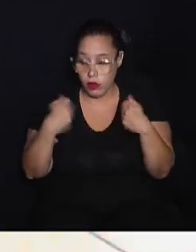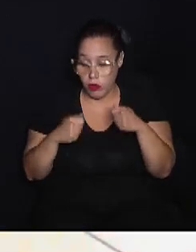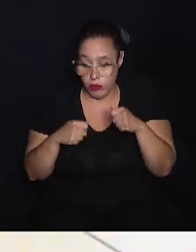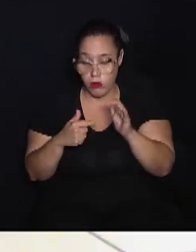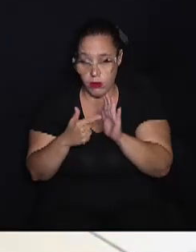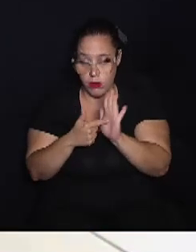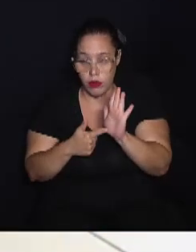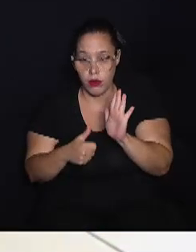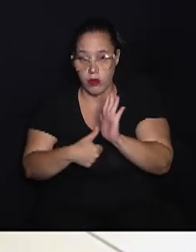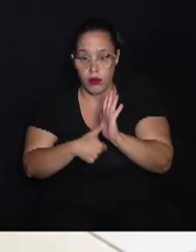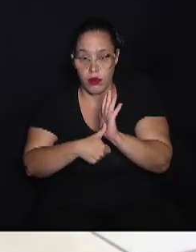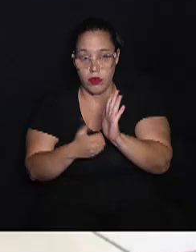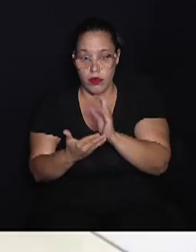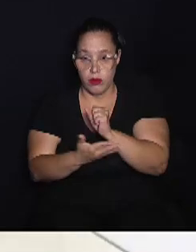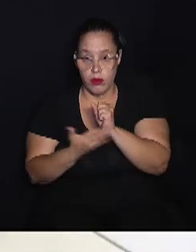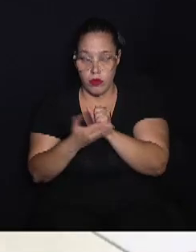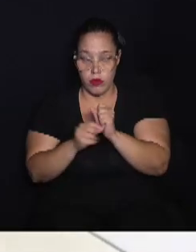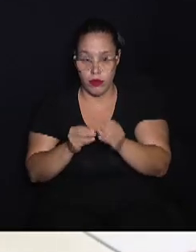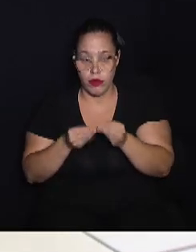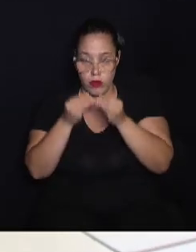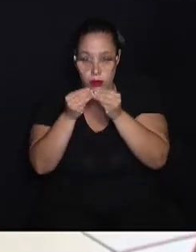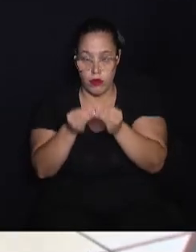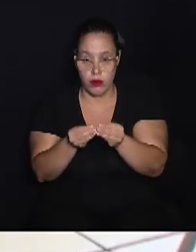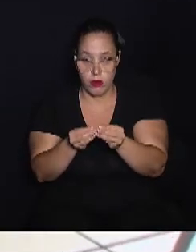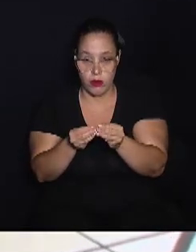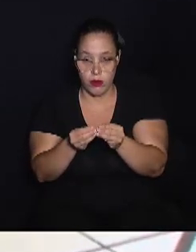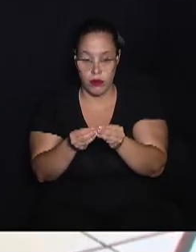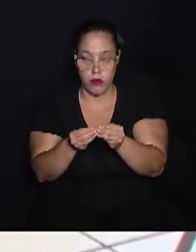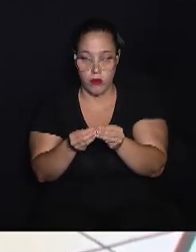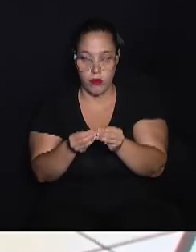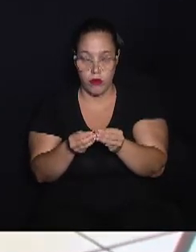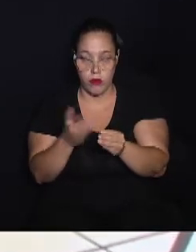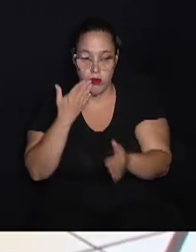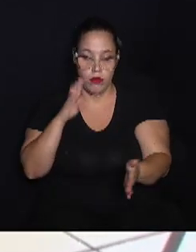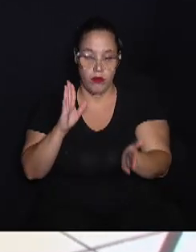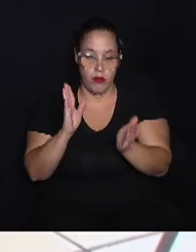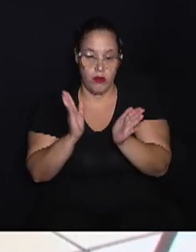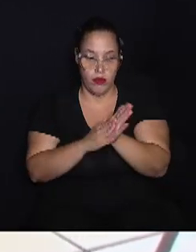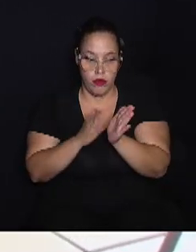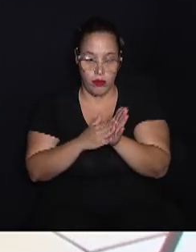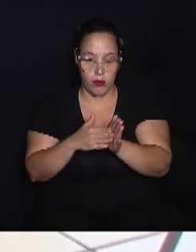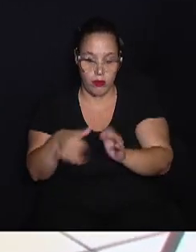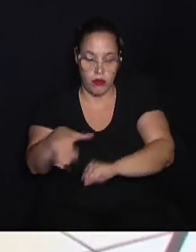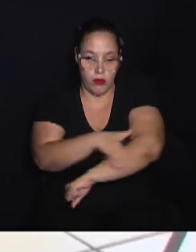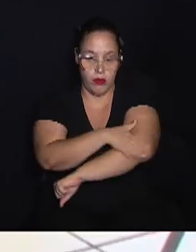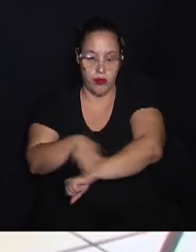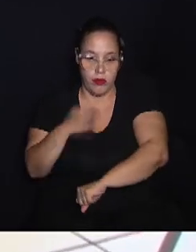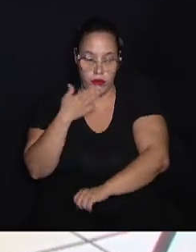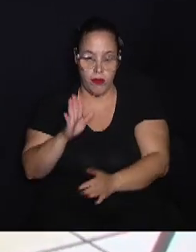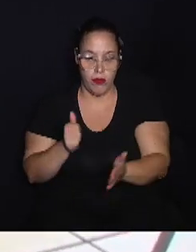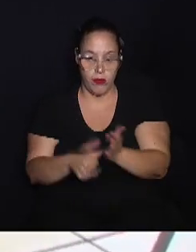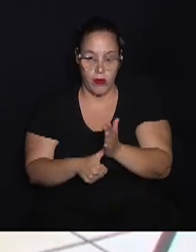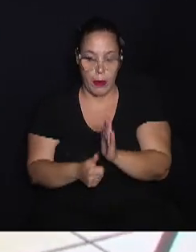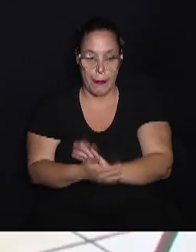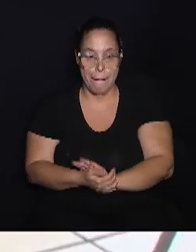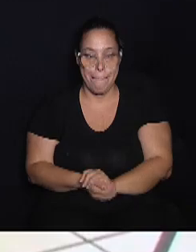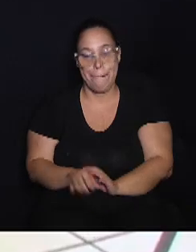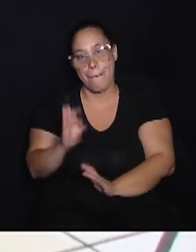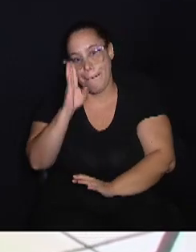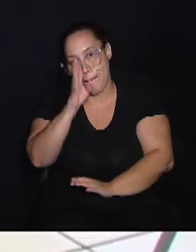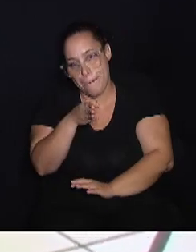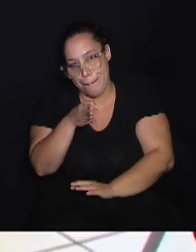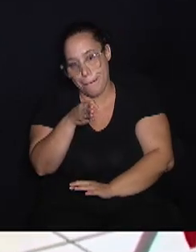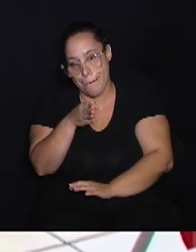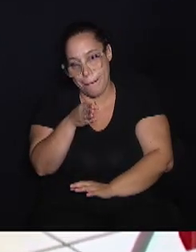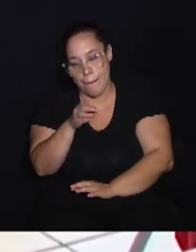alguns documentos básicos em mãos né o comprovante do endereço residencial no município de Campinas preferencialmente a con